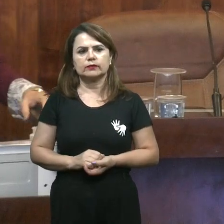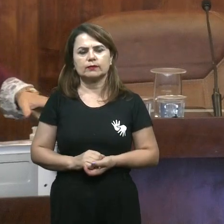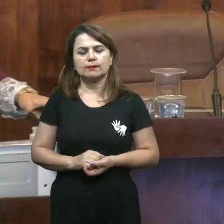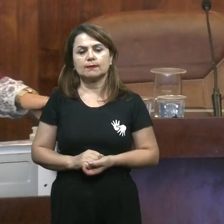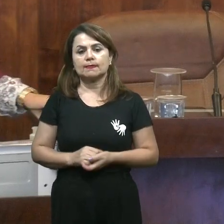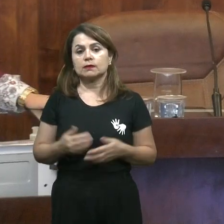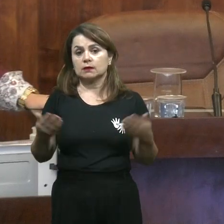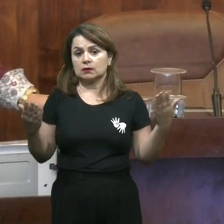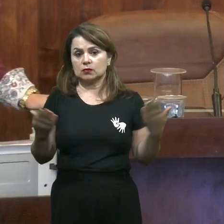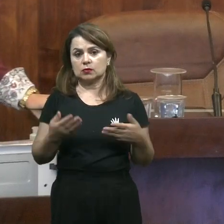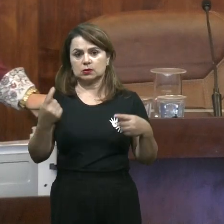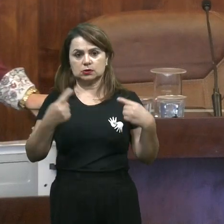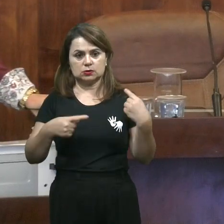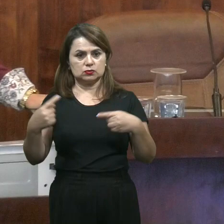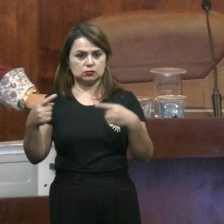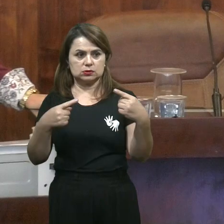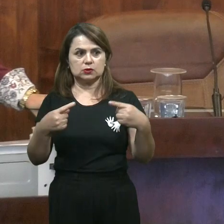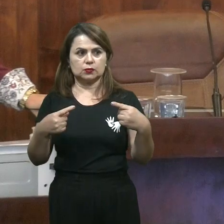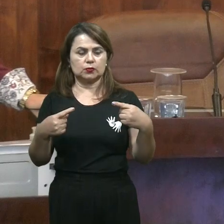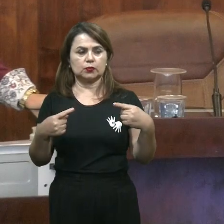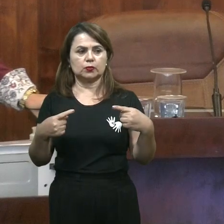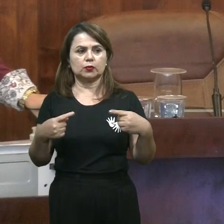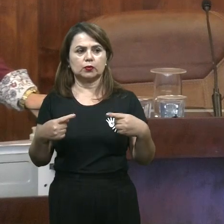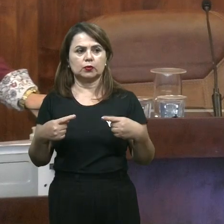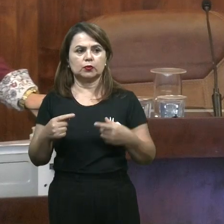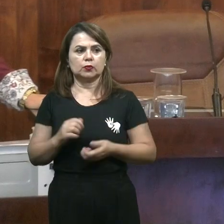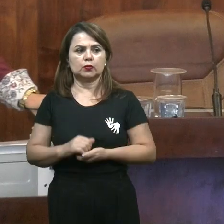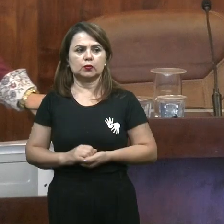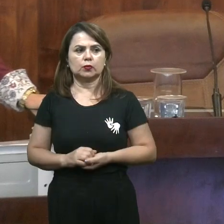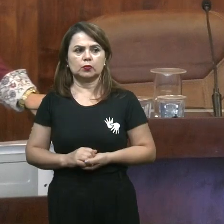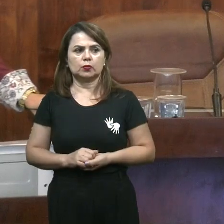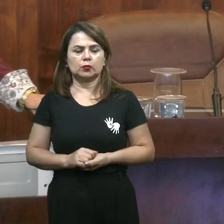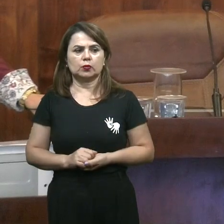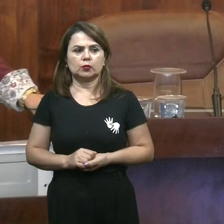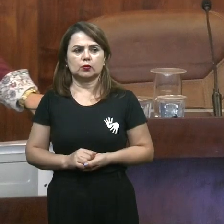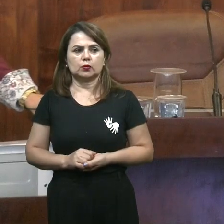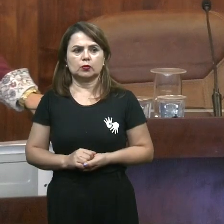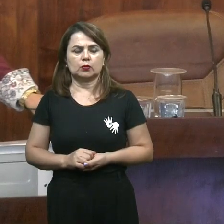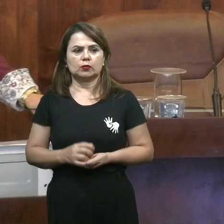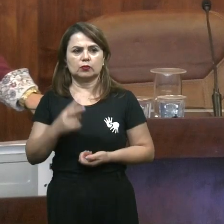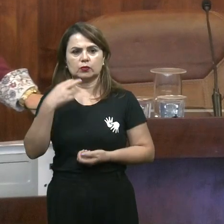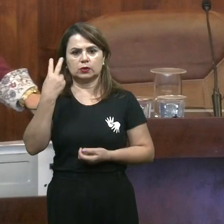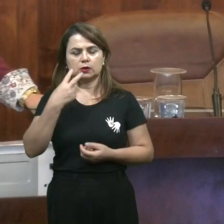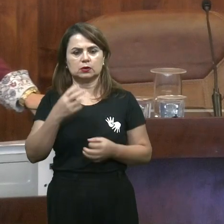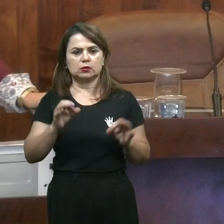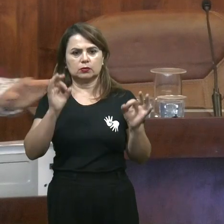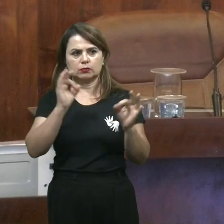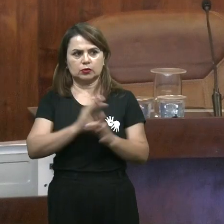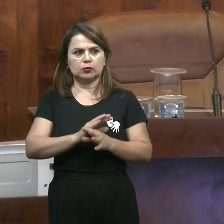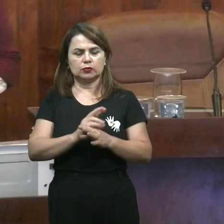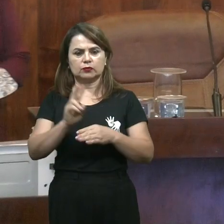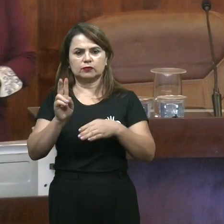Em discussão, não havendo vereadores inscritos, está em votação. Os vereadores que estão